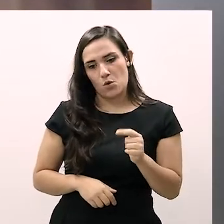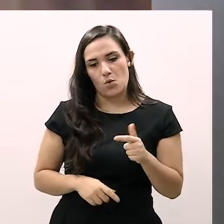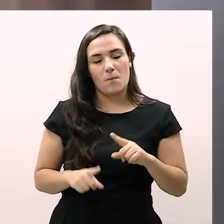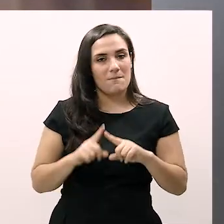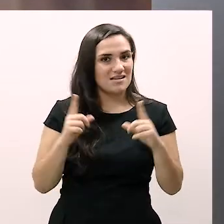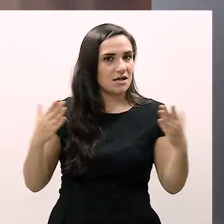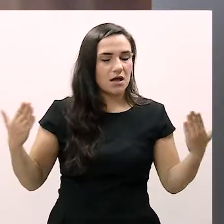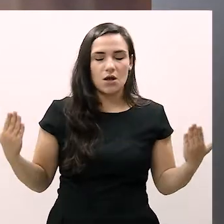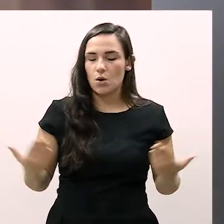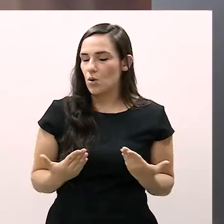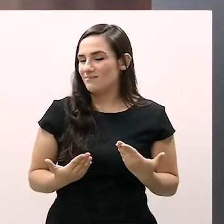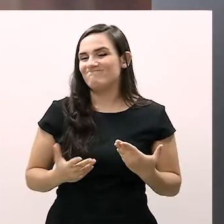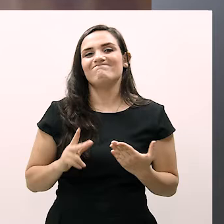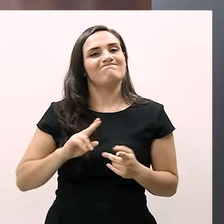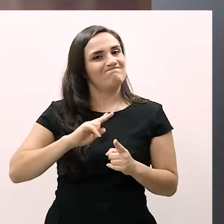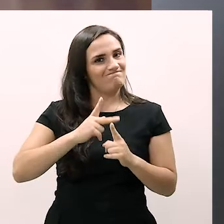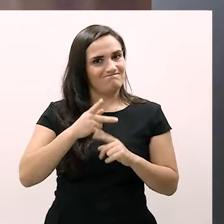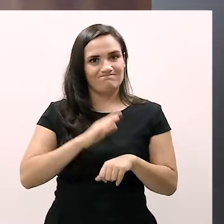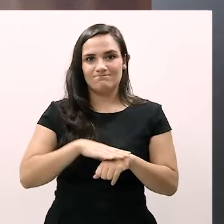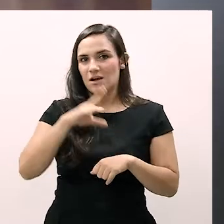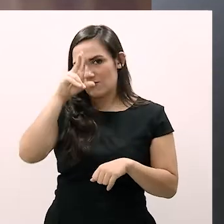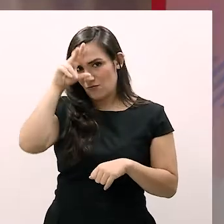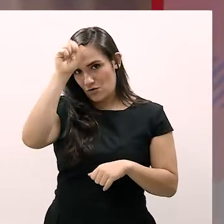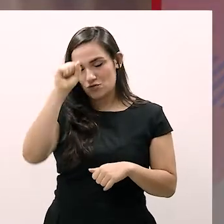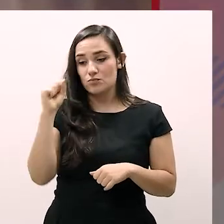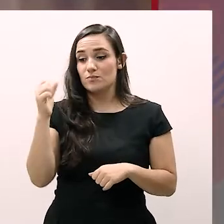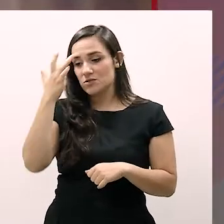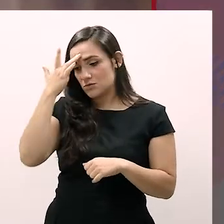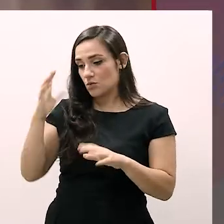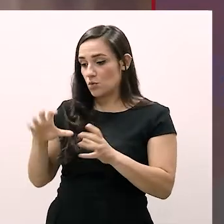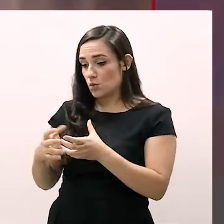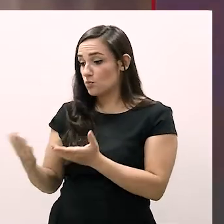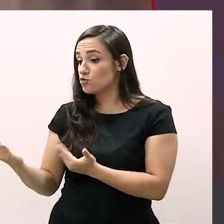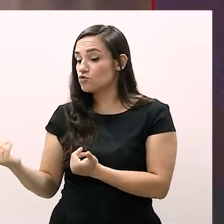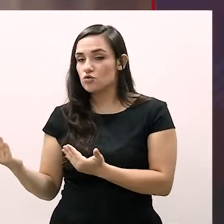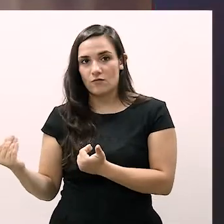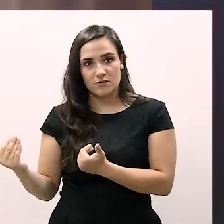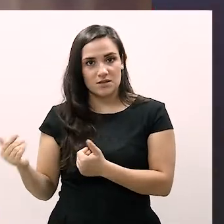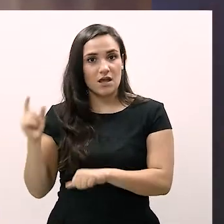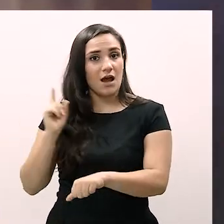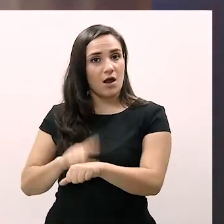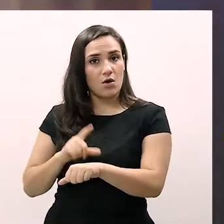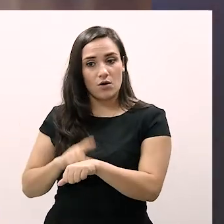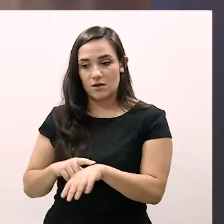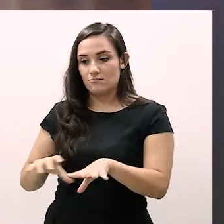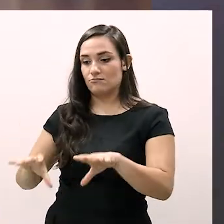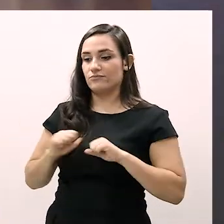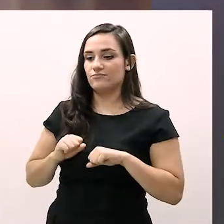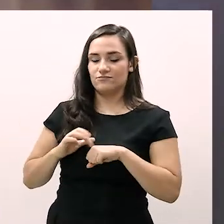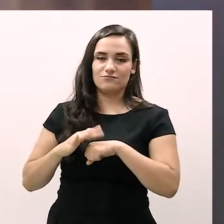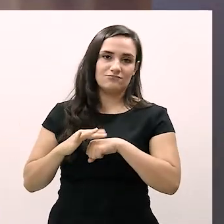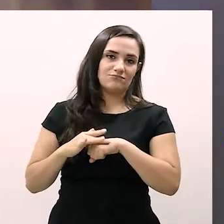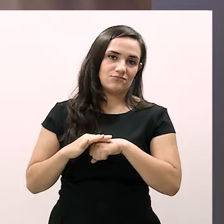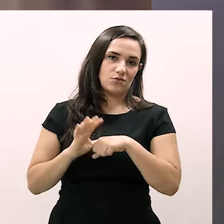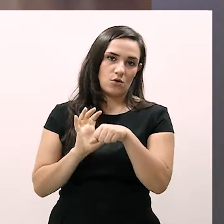tinham outras doenças, mas mostrou-se que os jovens, quando padeciam pelo